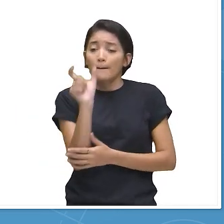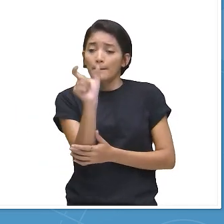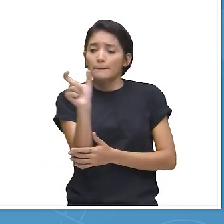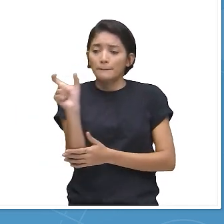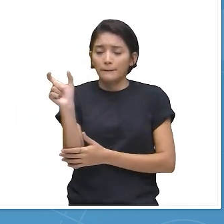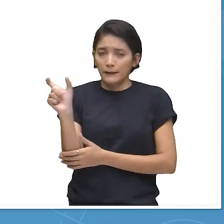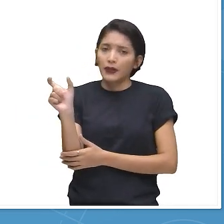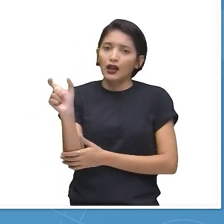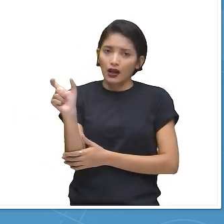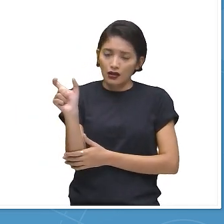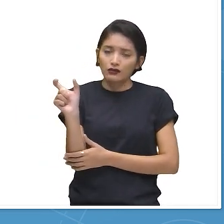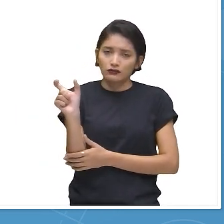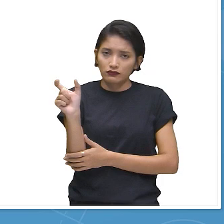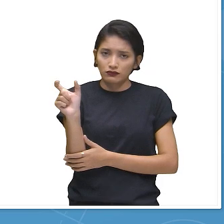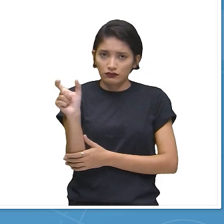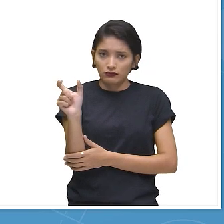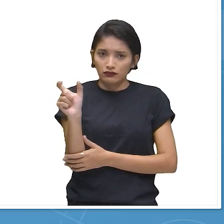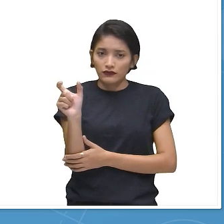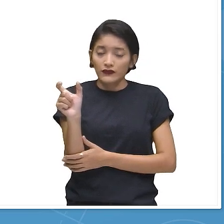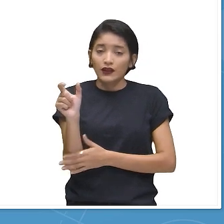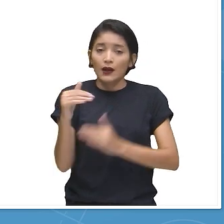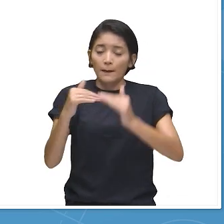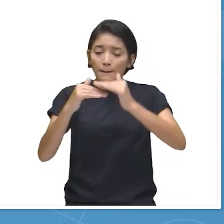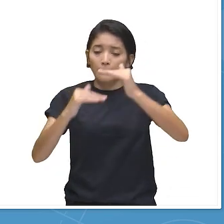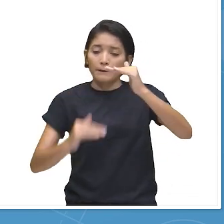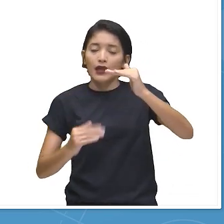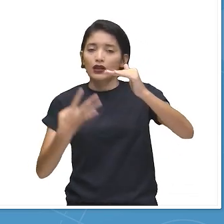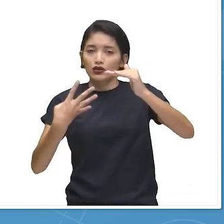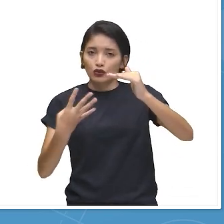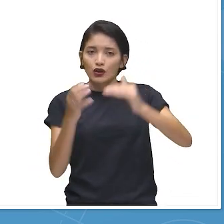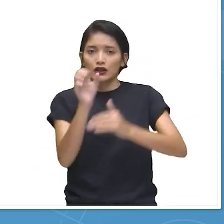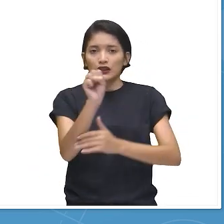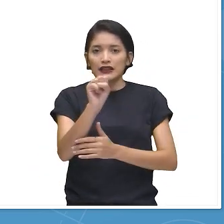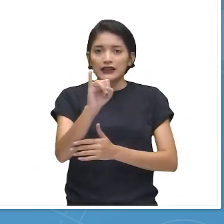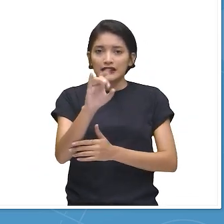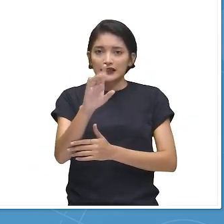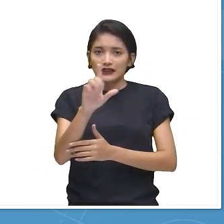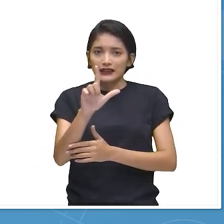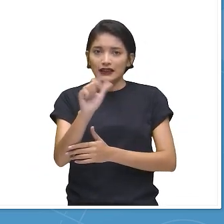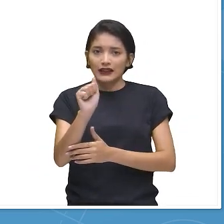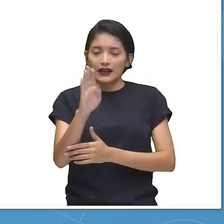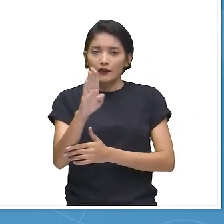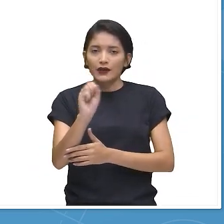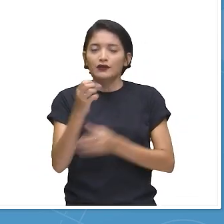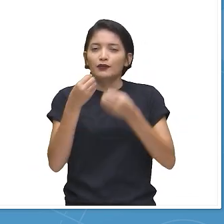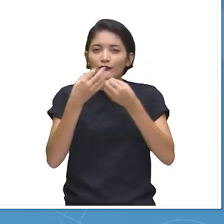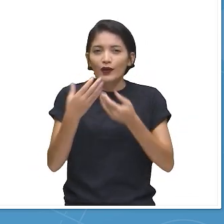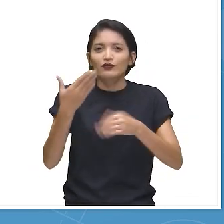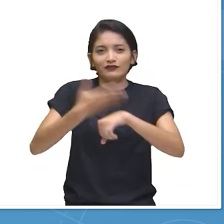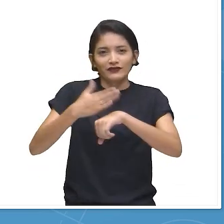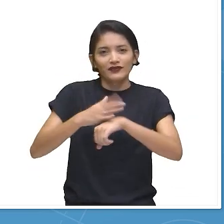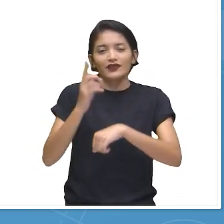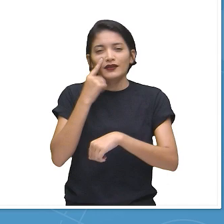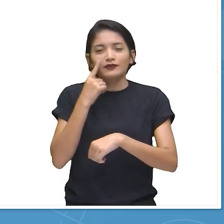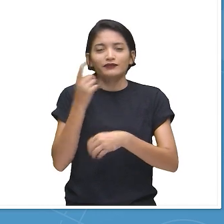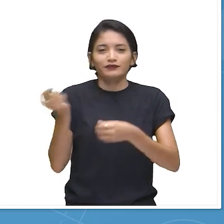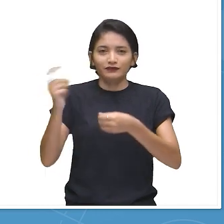palavras, que há palavras com menos de 4 sílabas. Bom trabalho e eu volto já já para conferir.